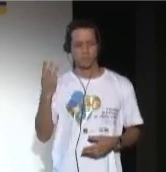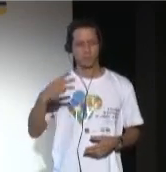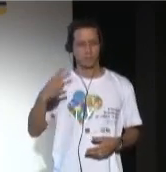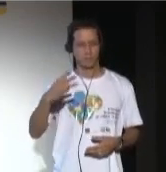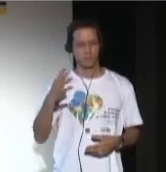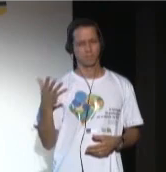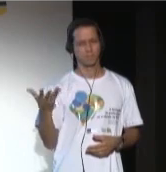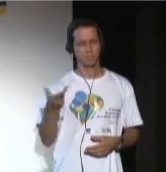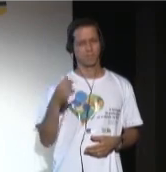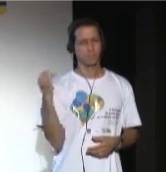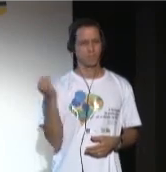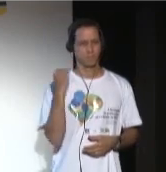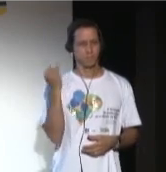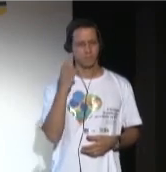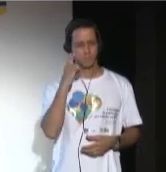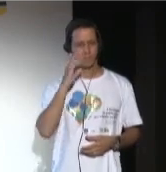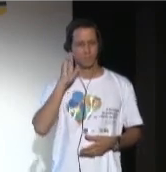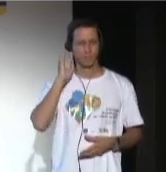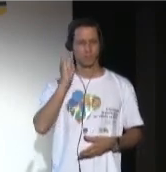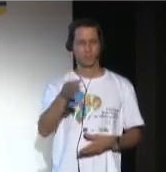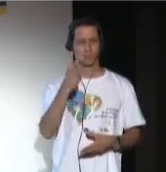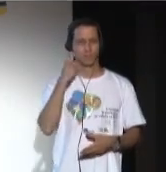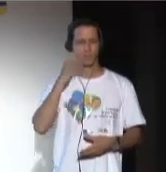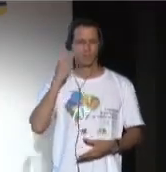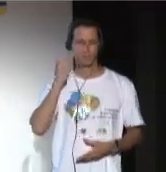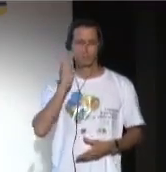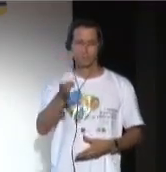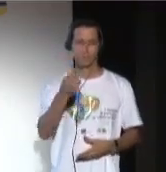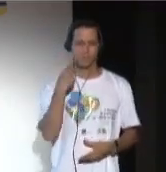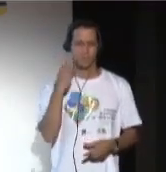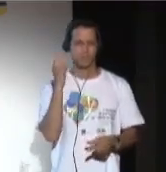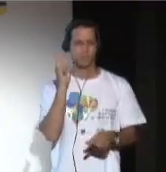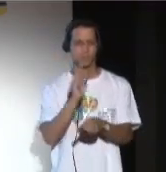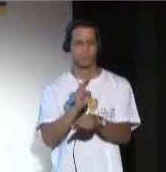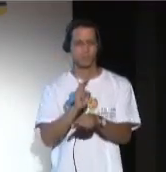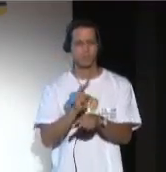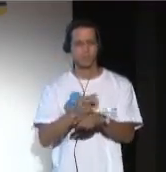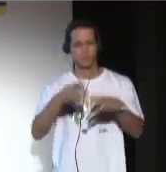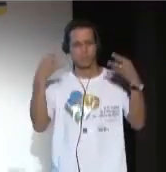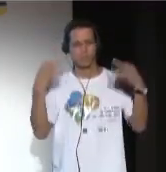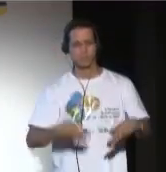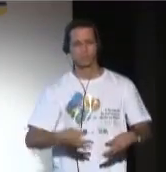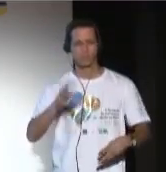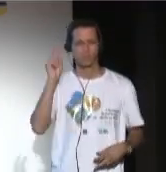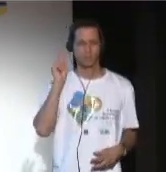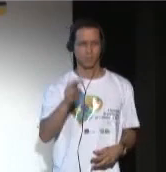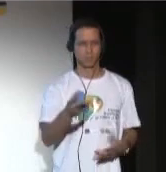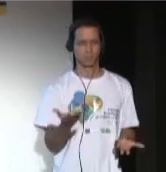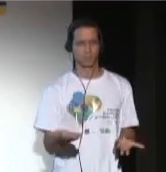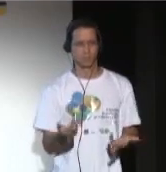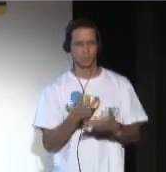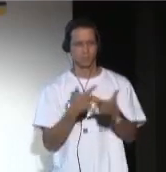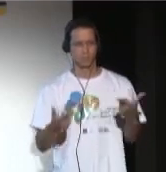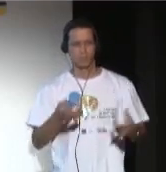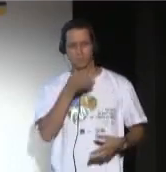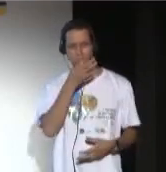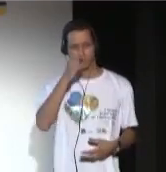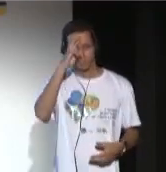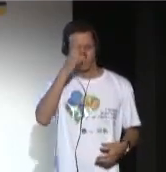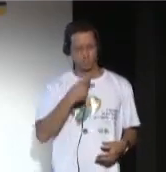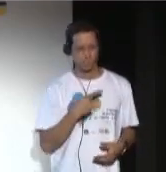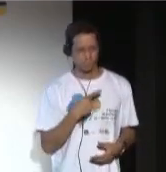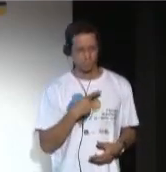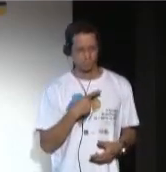habilidade importante é a assertividade. Ou seja, defender o que é certo, expressar sua própria opinião